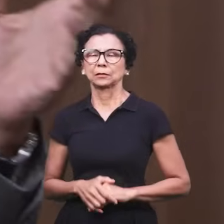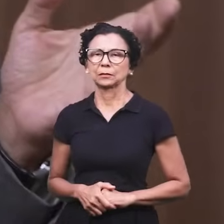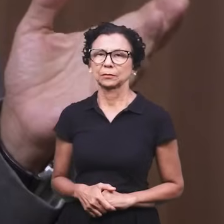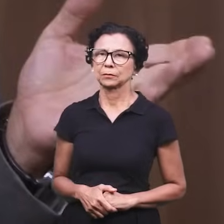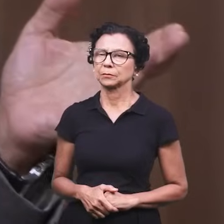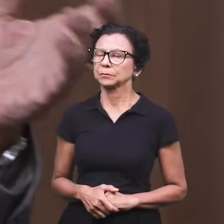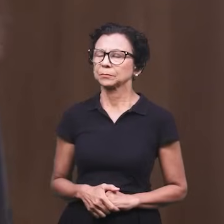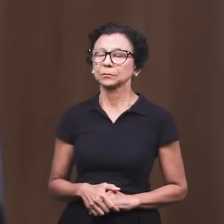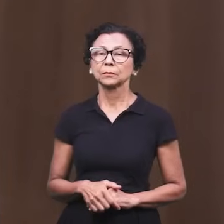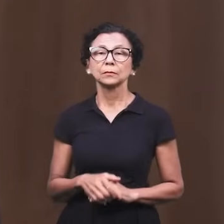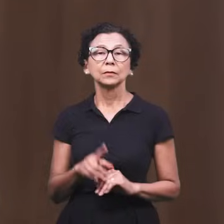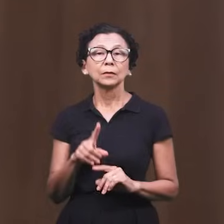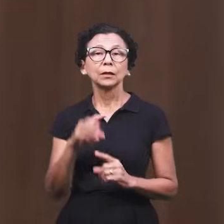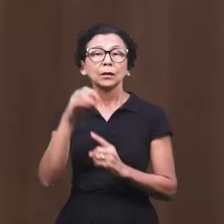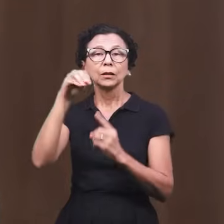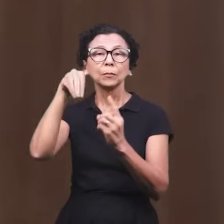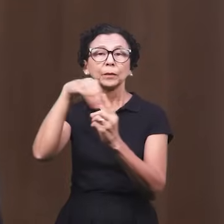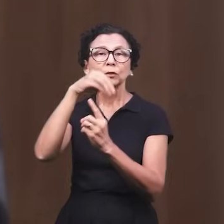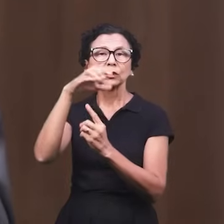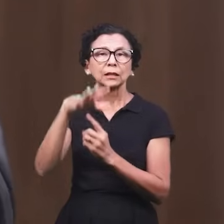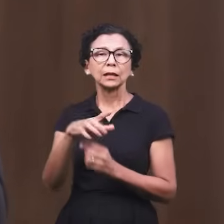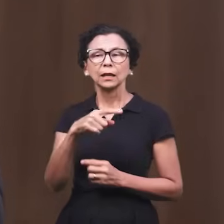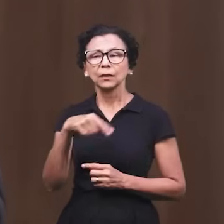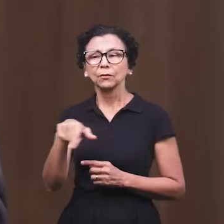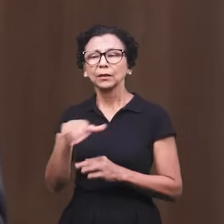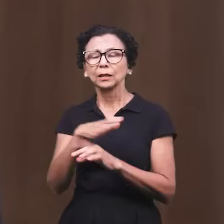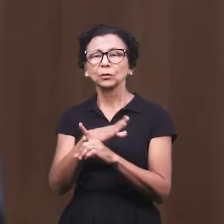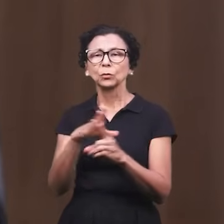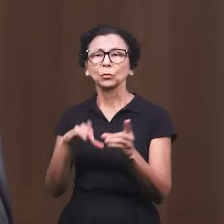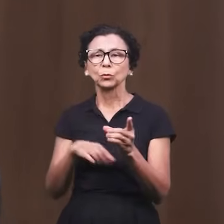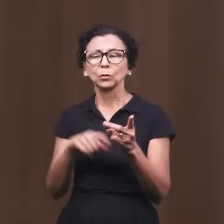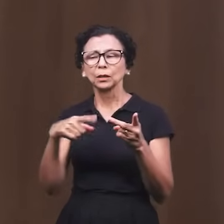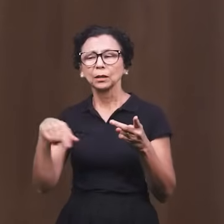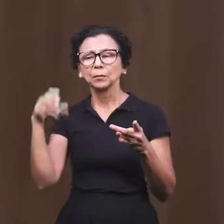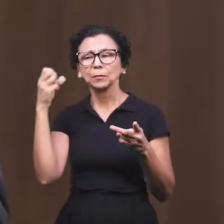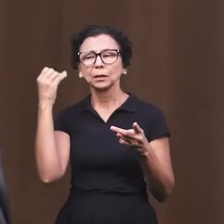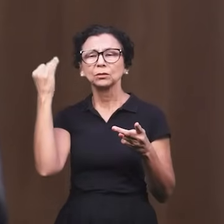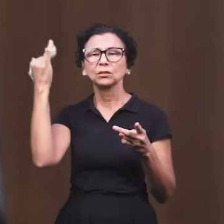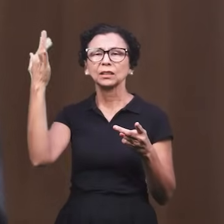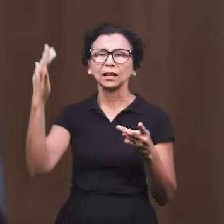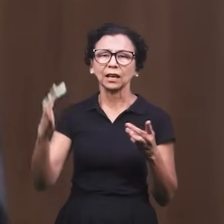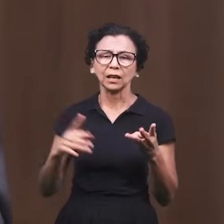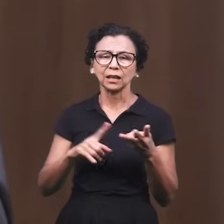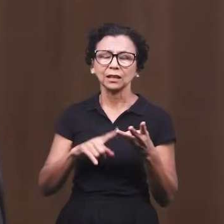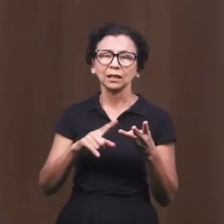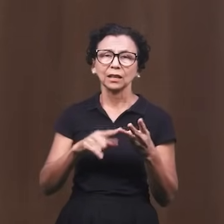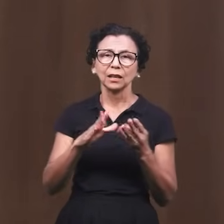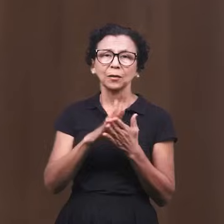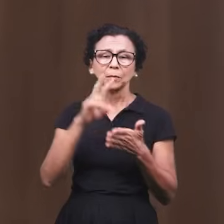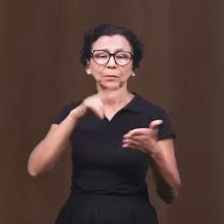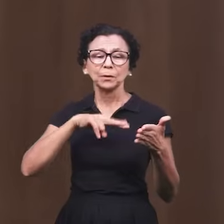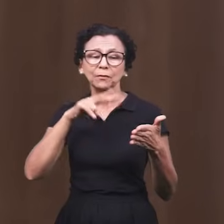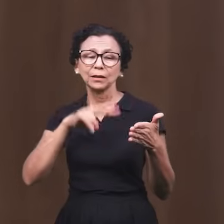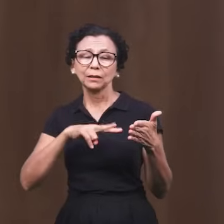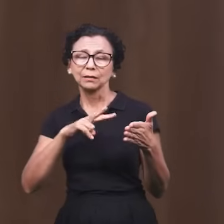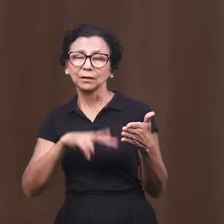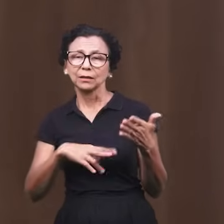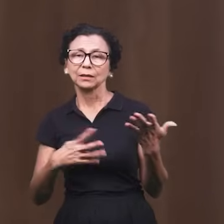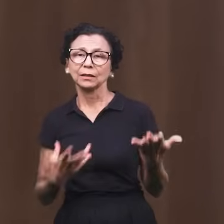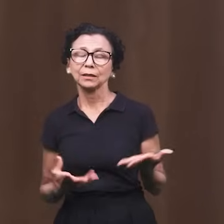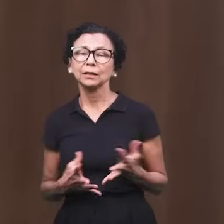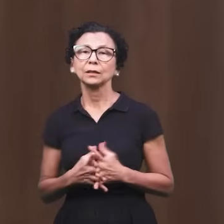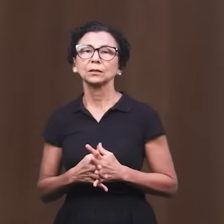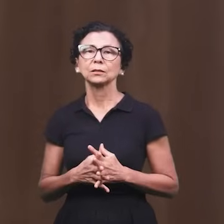os meios de graça que foi falado aqui, vai para o culto, vai para a madrugada, começa a ler a palavra. À medida que o homem espiritual